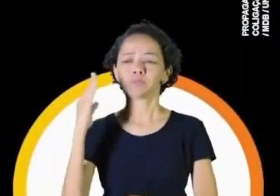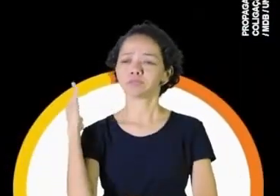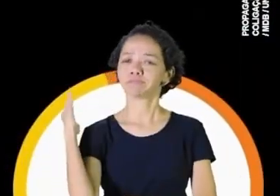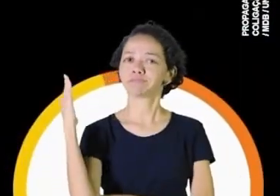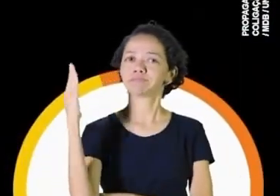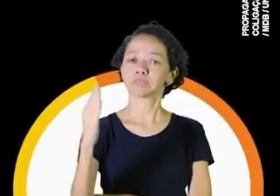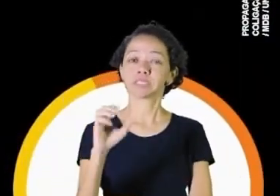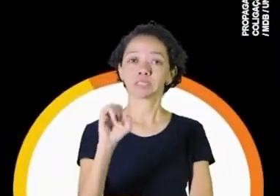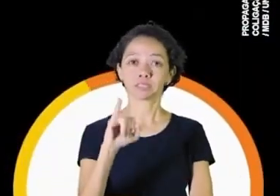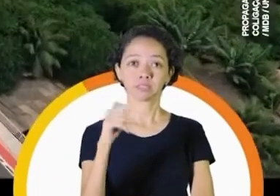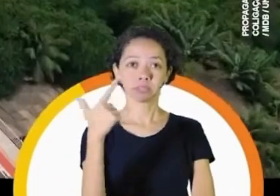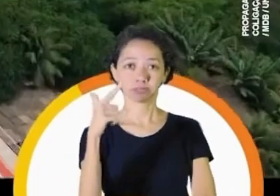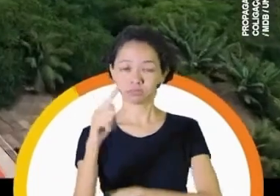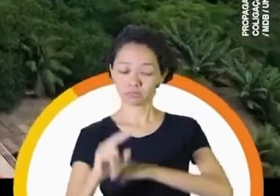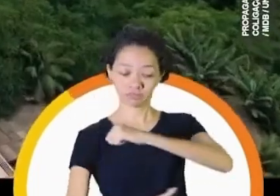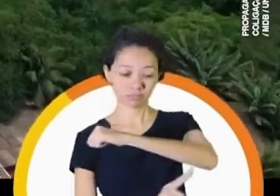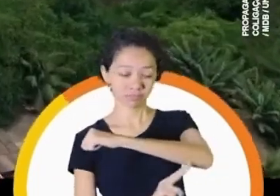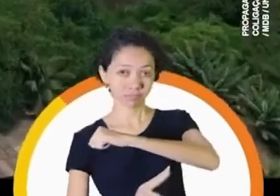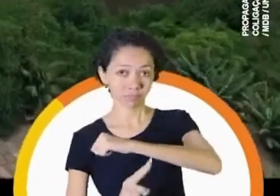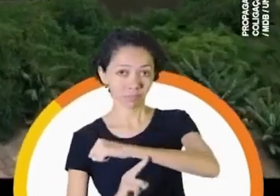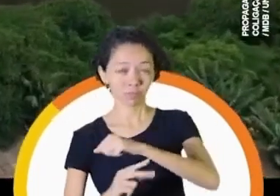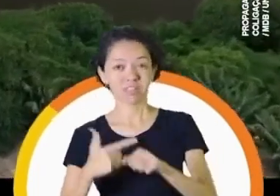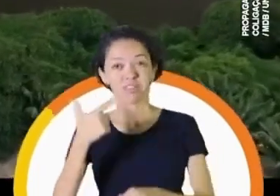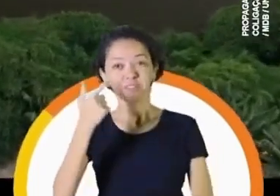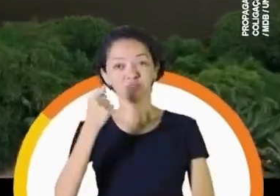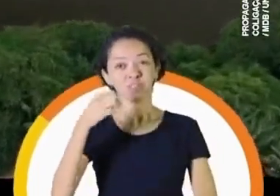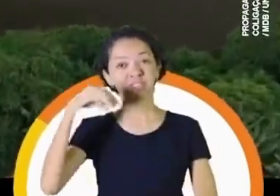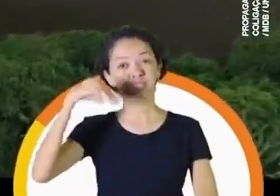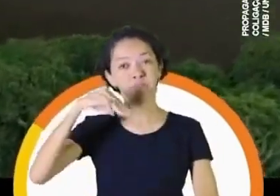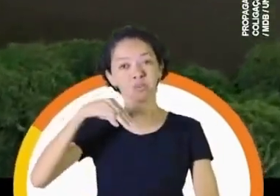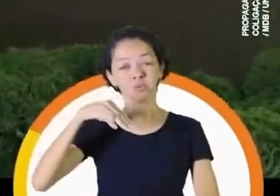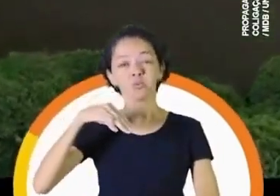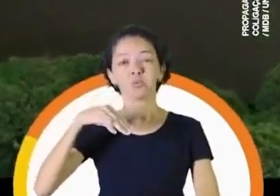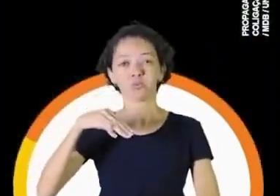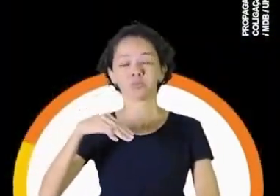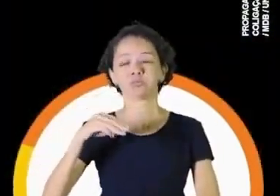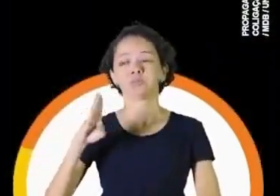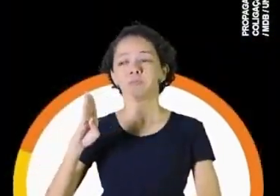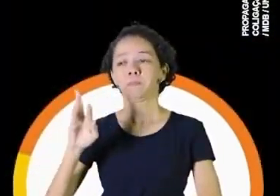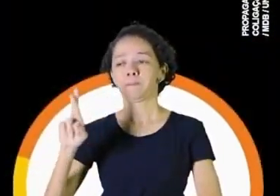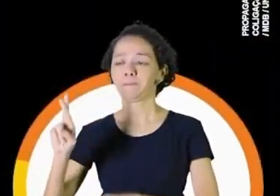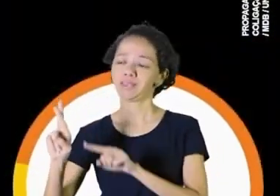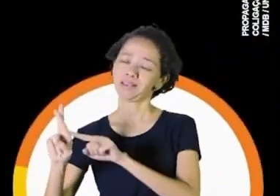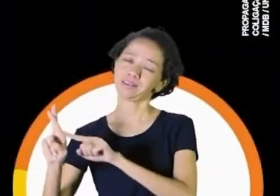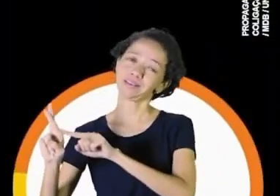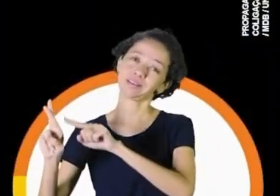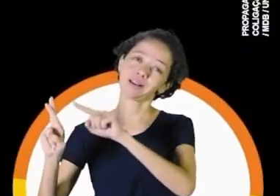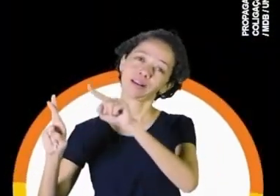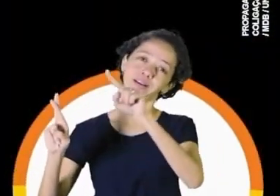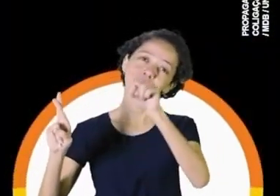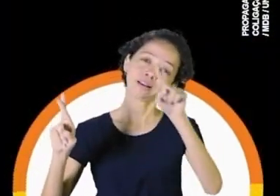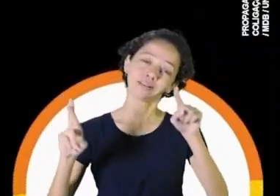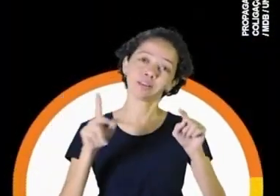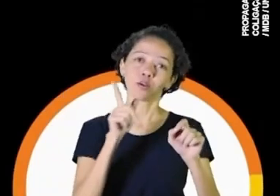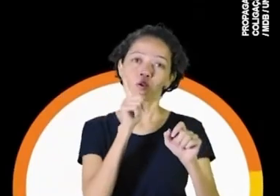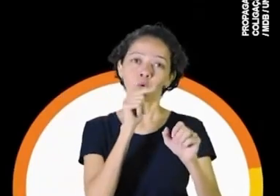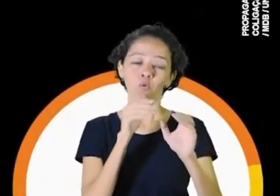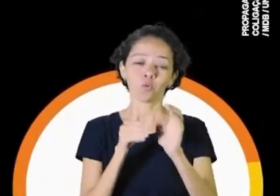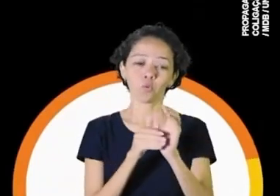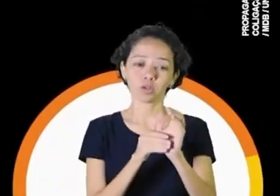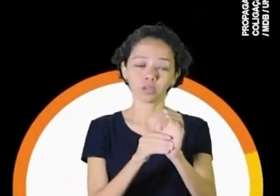levar 1 minuto cruzar a ponte. Se não tivesse a ponte, sem trânsito, dá 20 minutos. Você ia pela BR-101 para cruzar